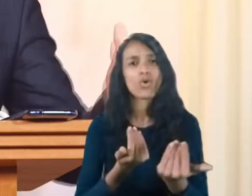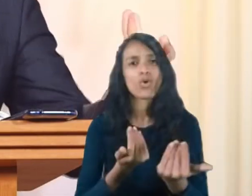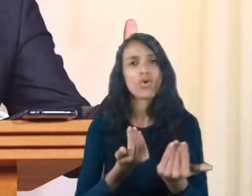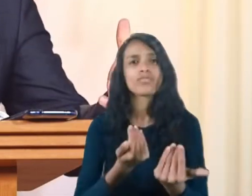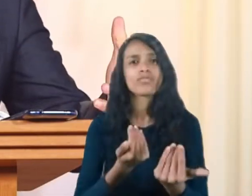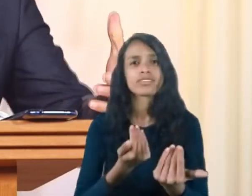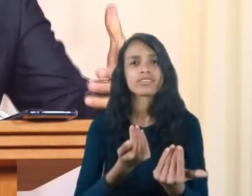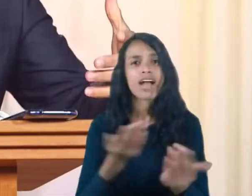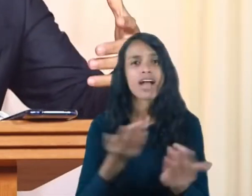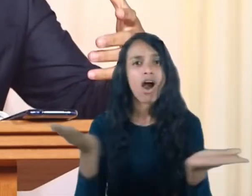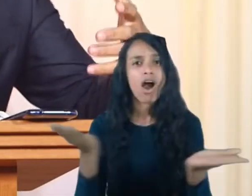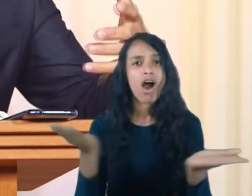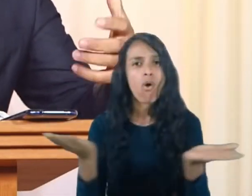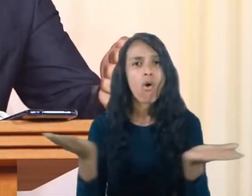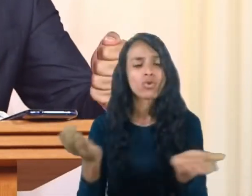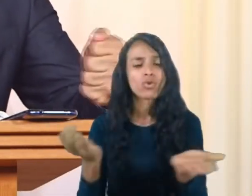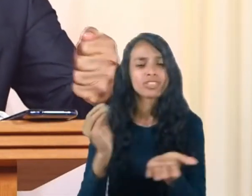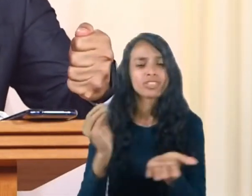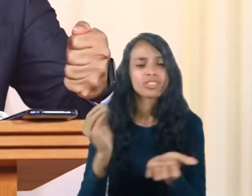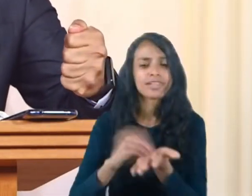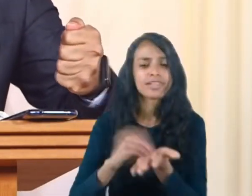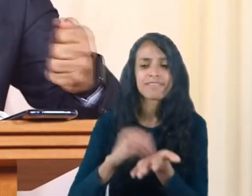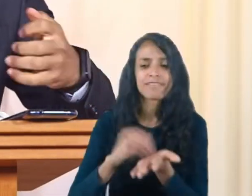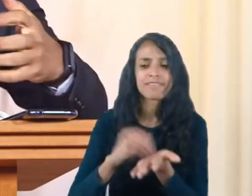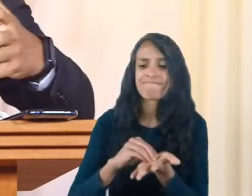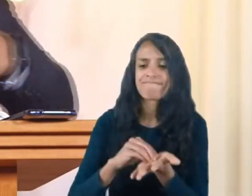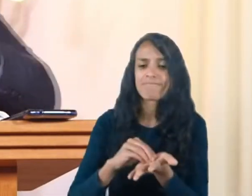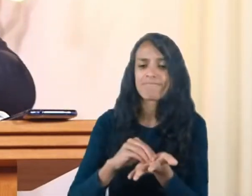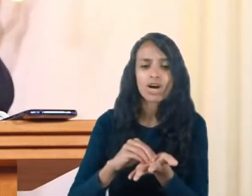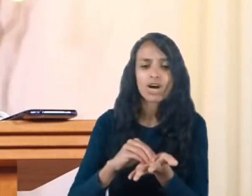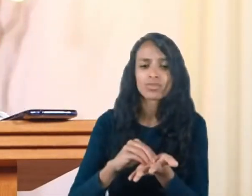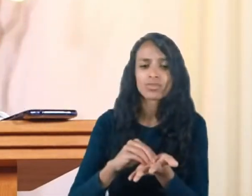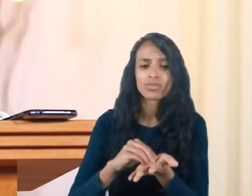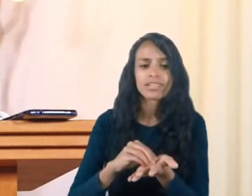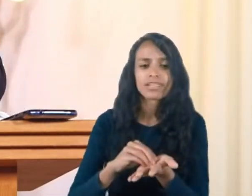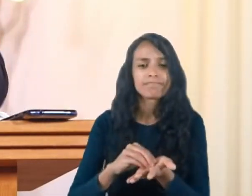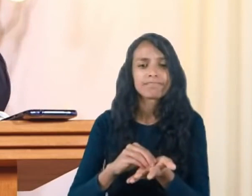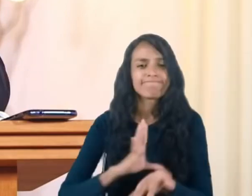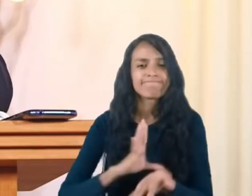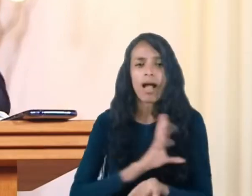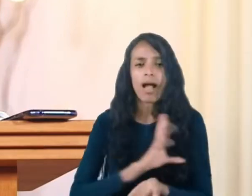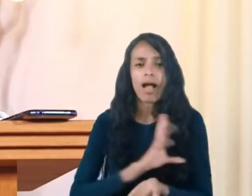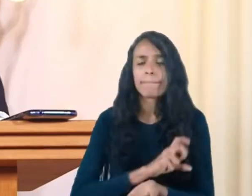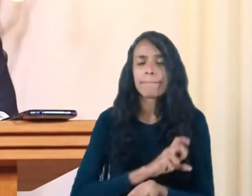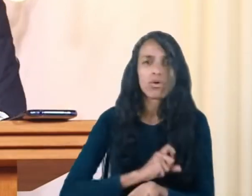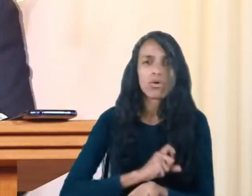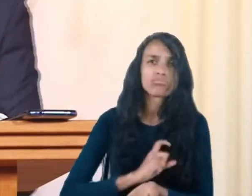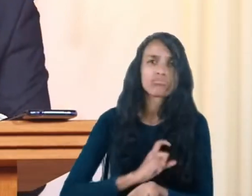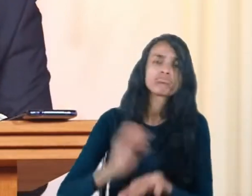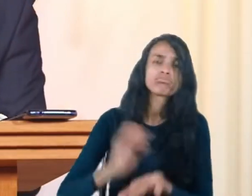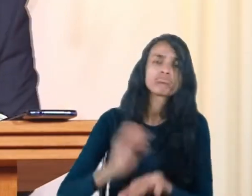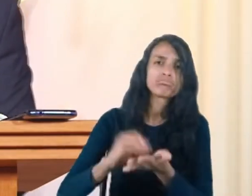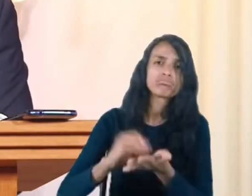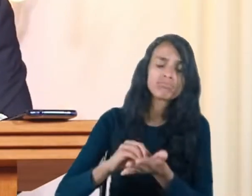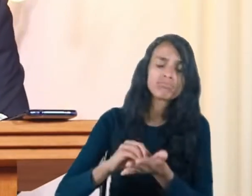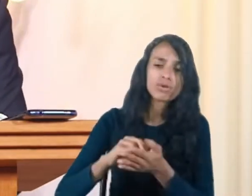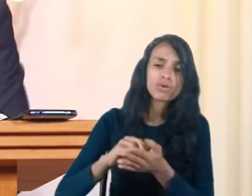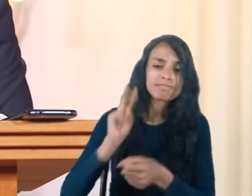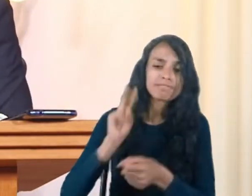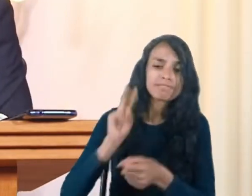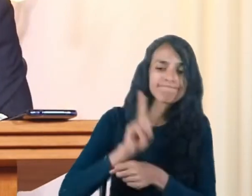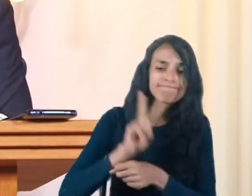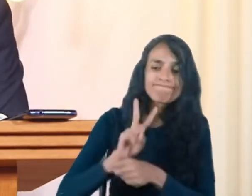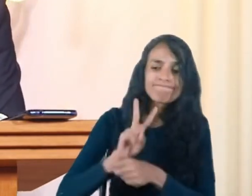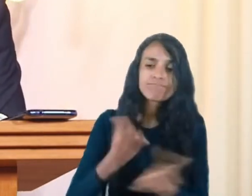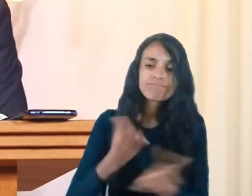Não recebe um afago? Não recebe uma demonstração de cuidado? Se nós queremos conquistar os